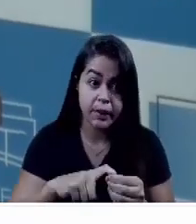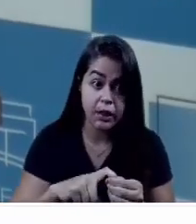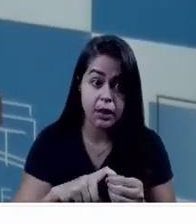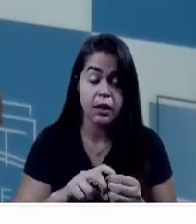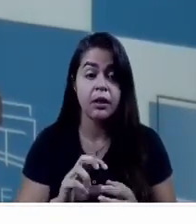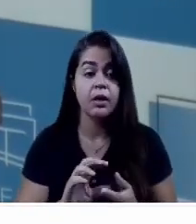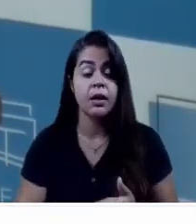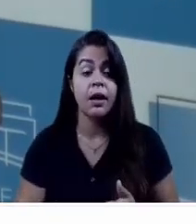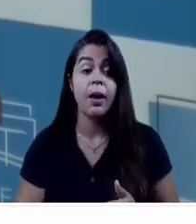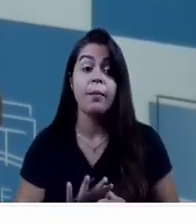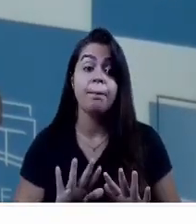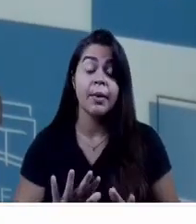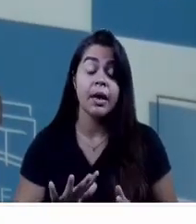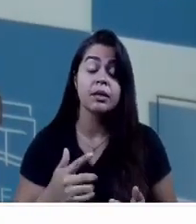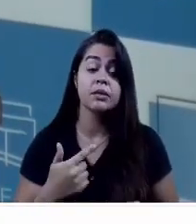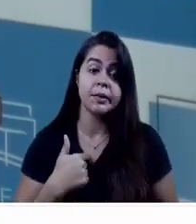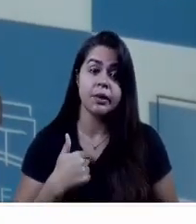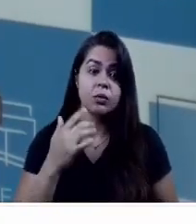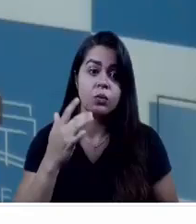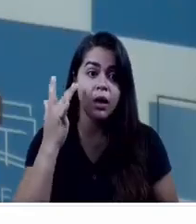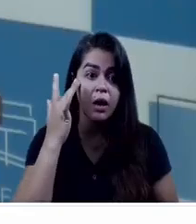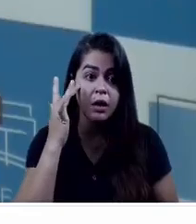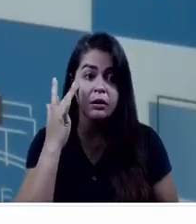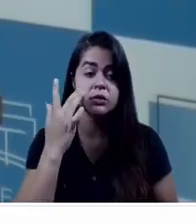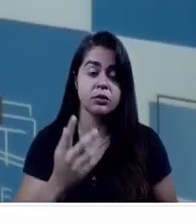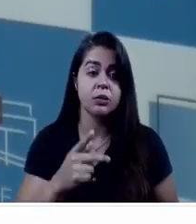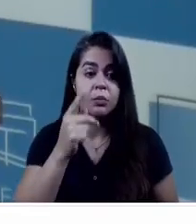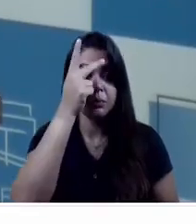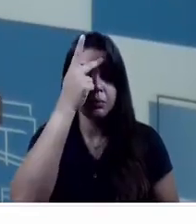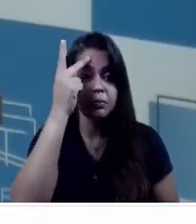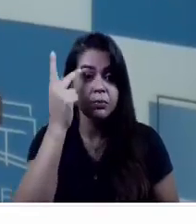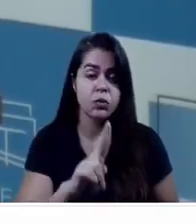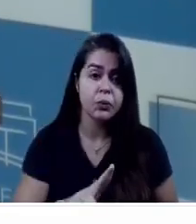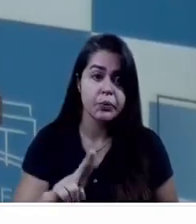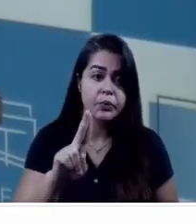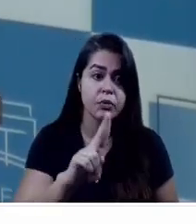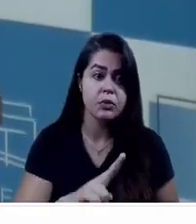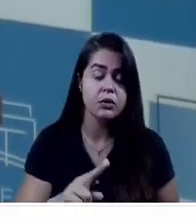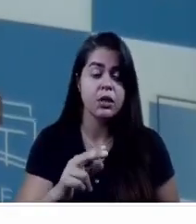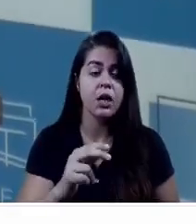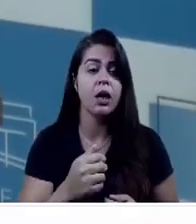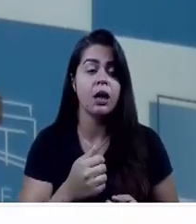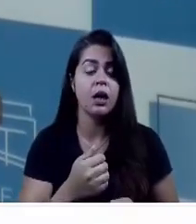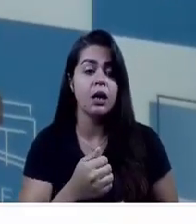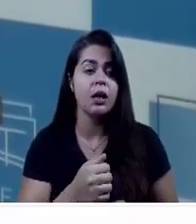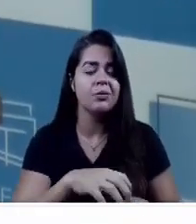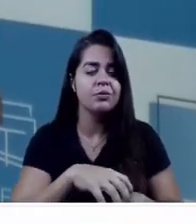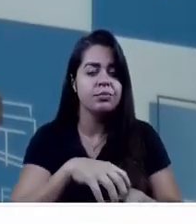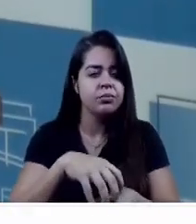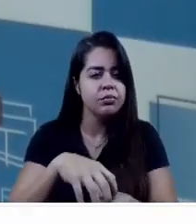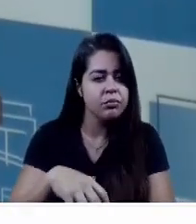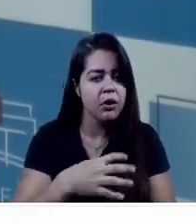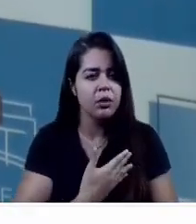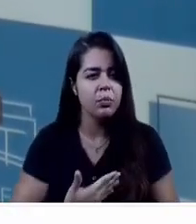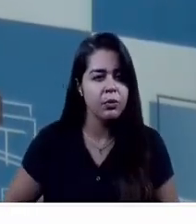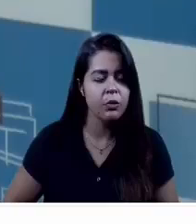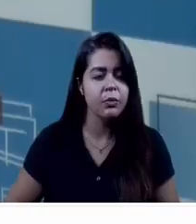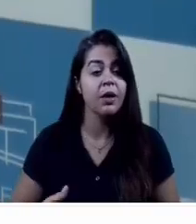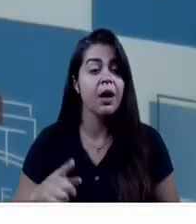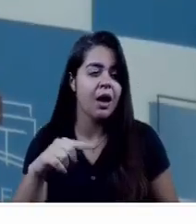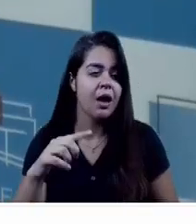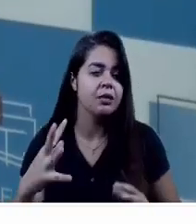o público, a população, realmente utilizar o transporte público é a qualidade do serviço. E